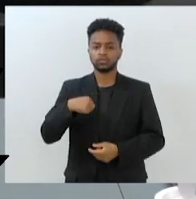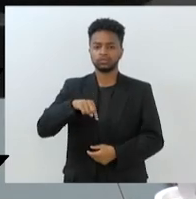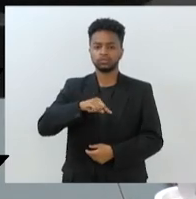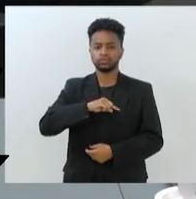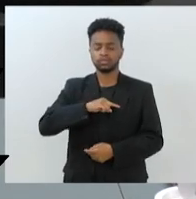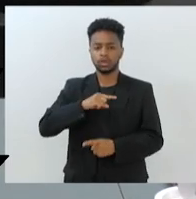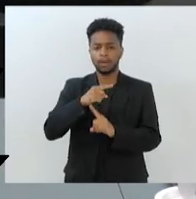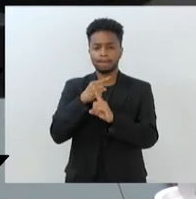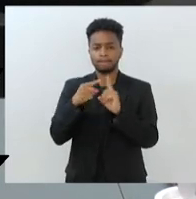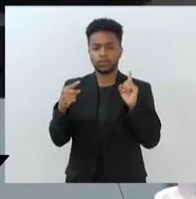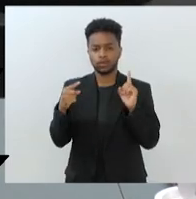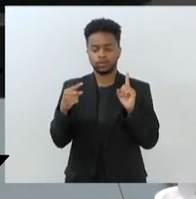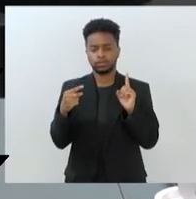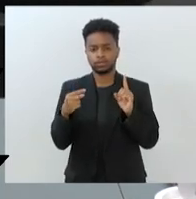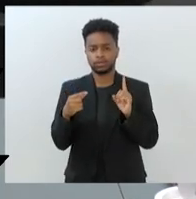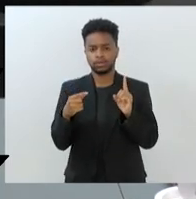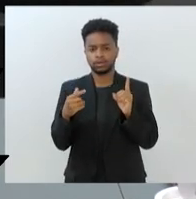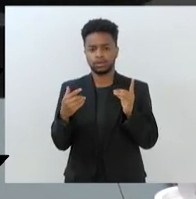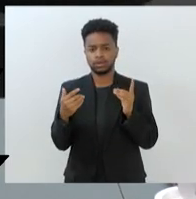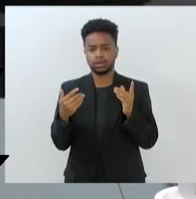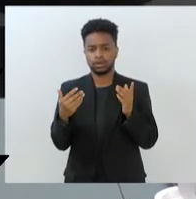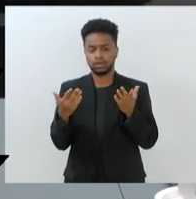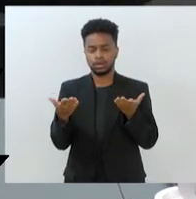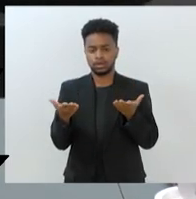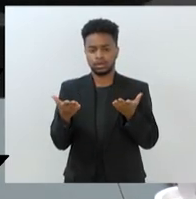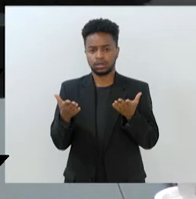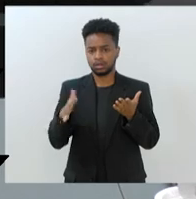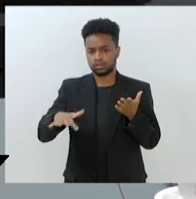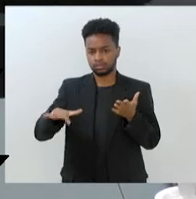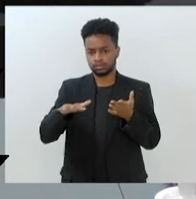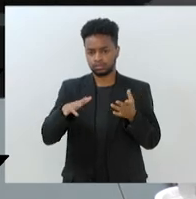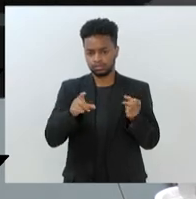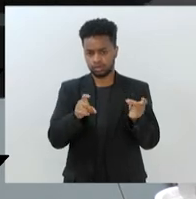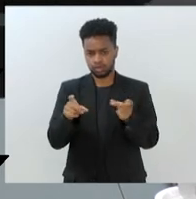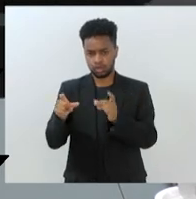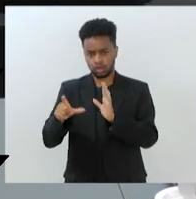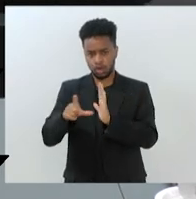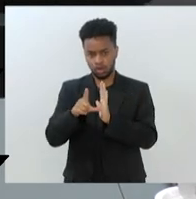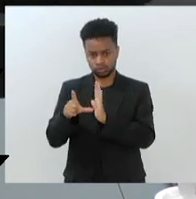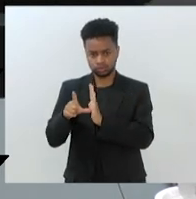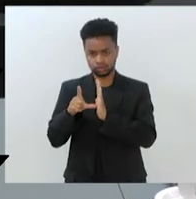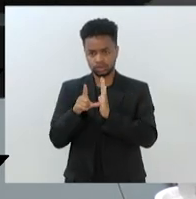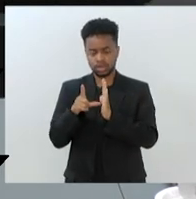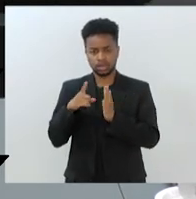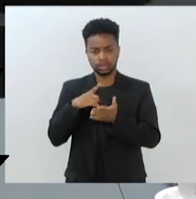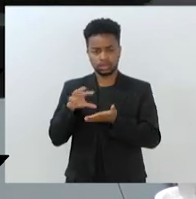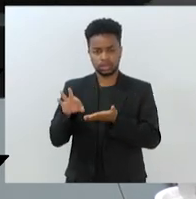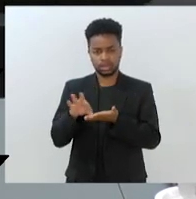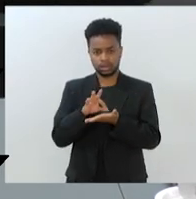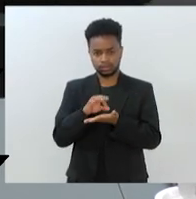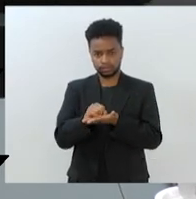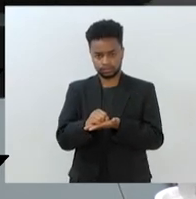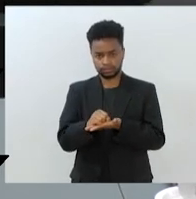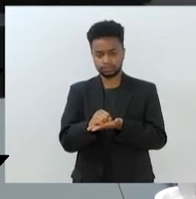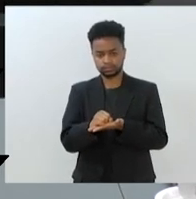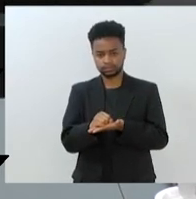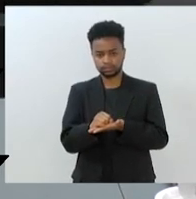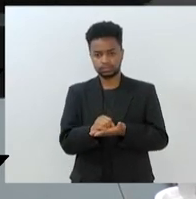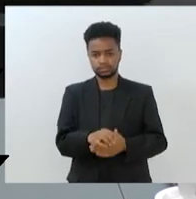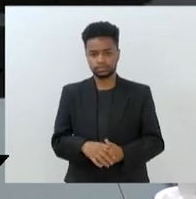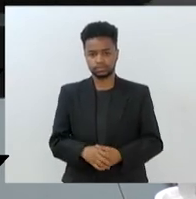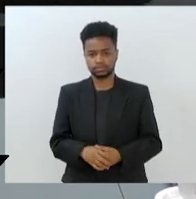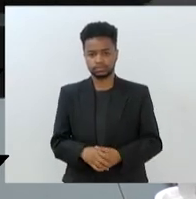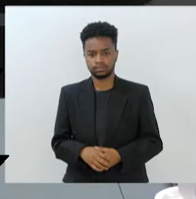que o comércio que tem o cadastro